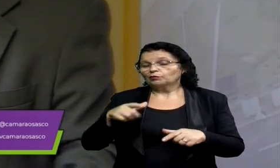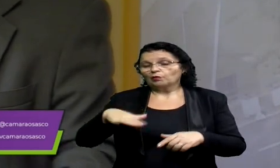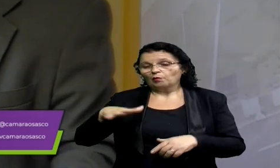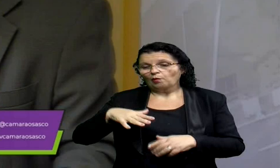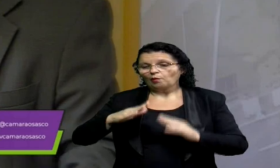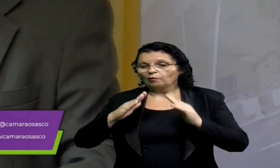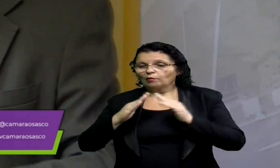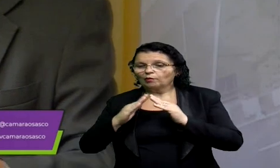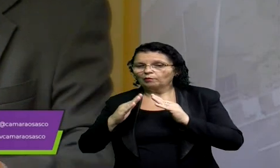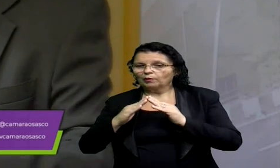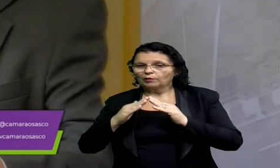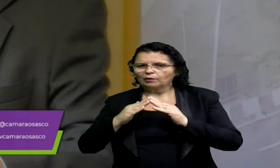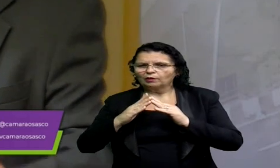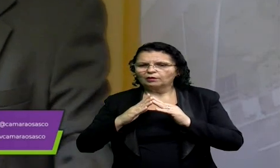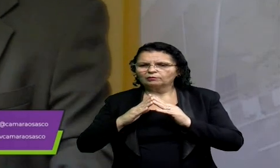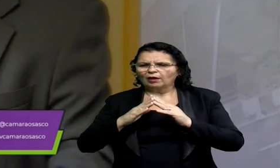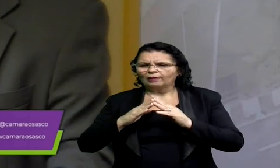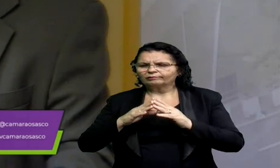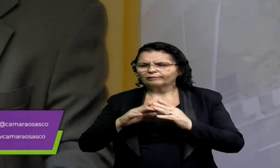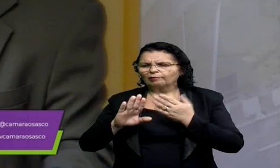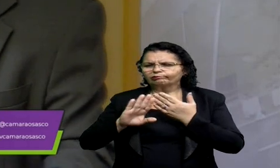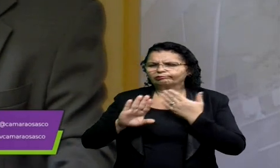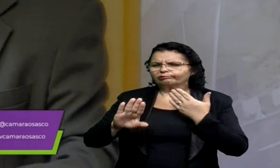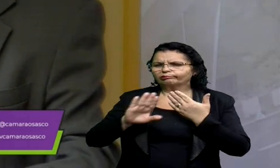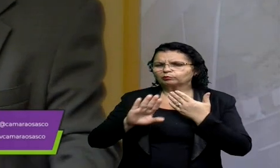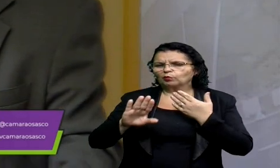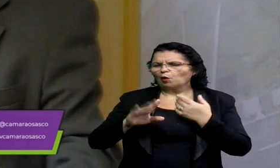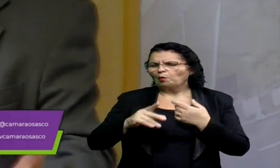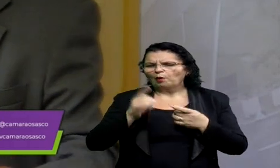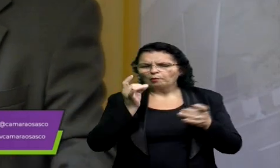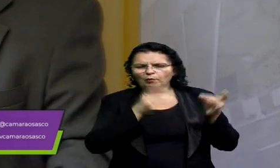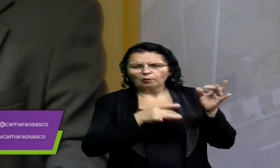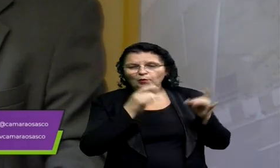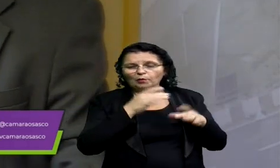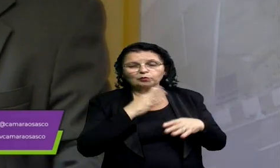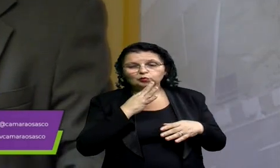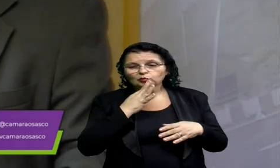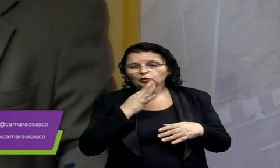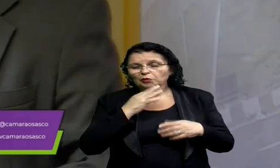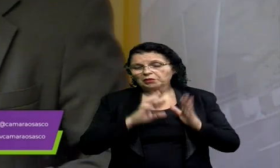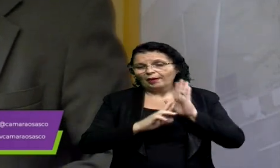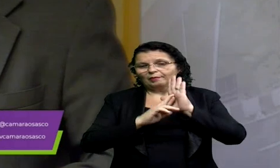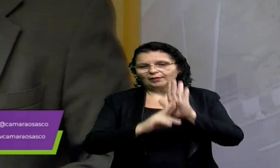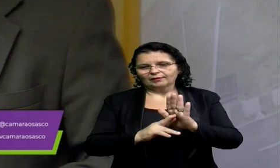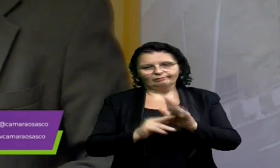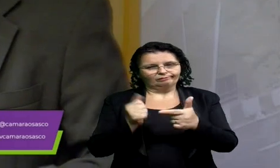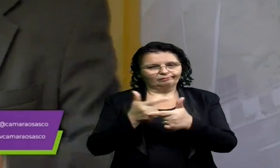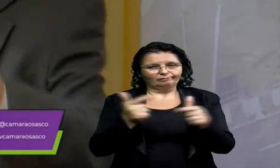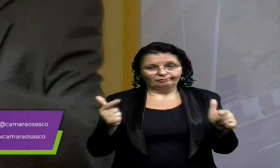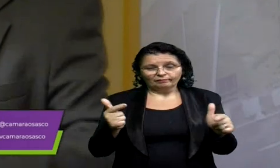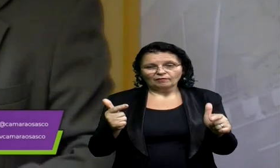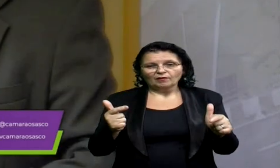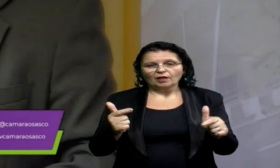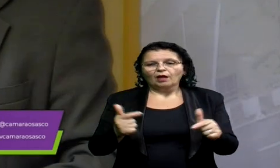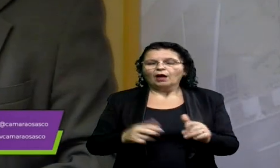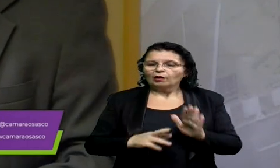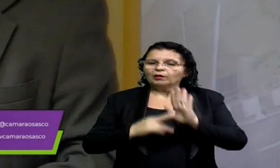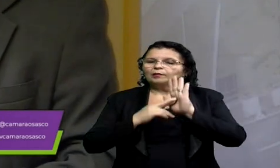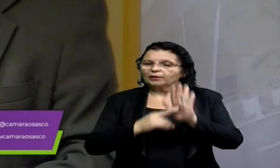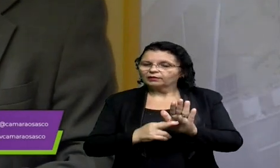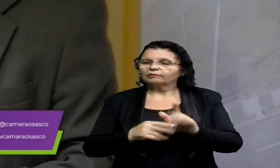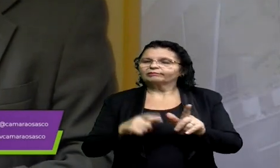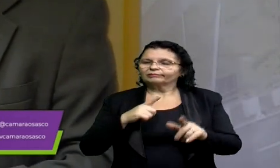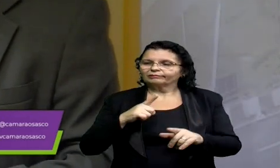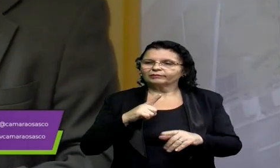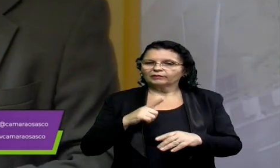ficou muito muito ausente lá do do poder público né porque nós não tínhamos representante agora nós temos lá você tá lá bem próximo lá